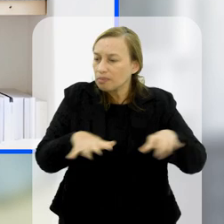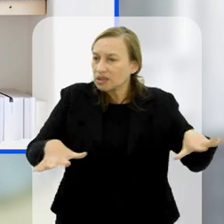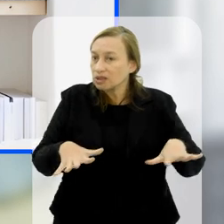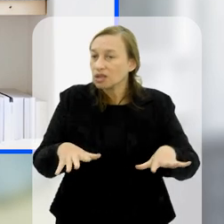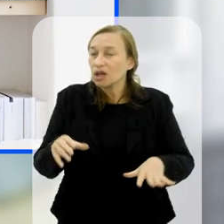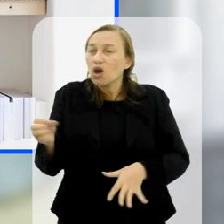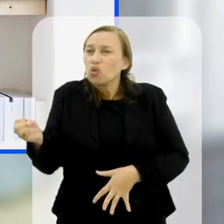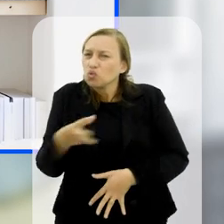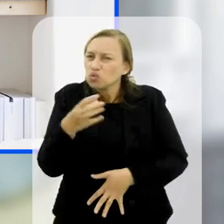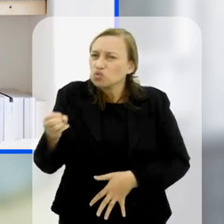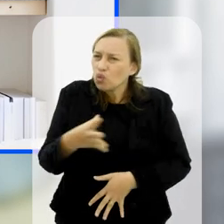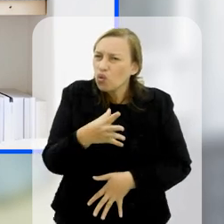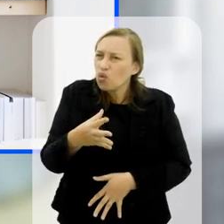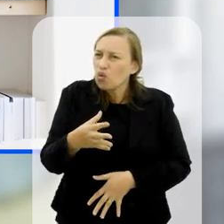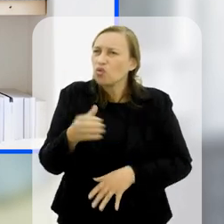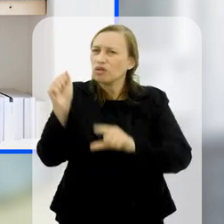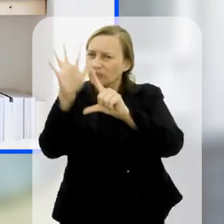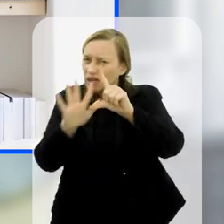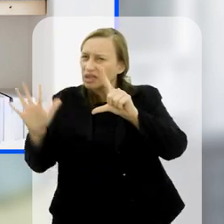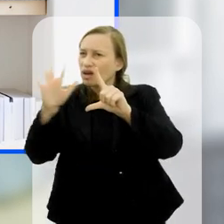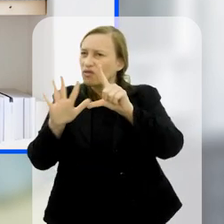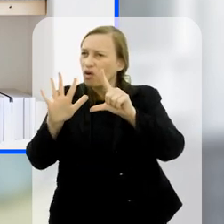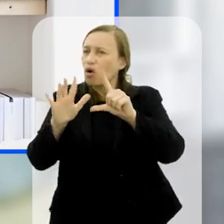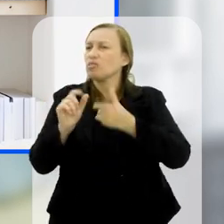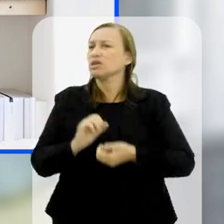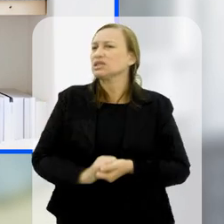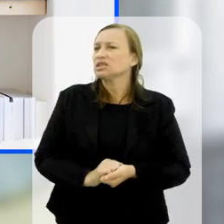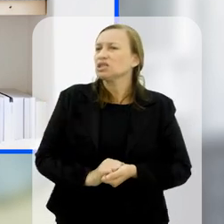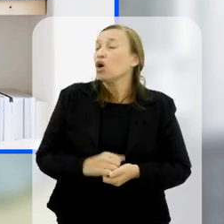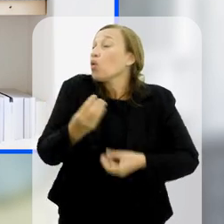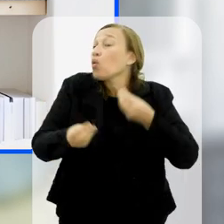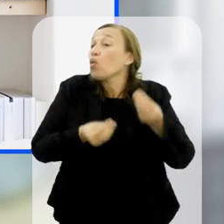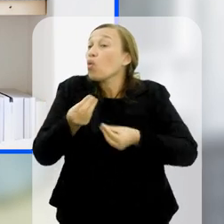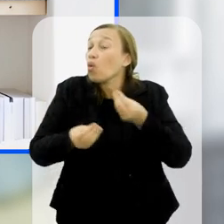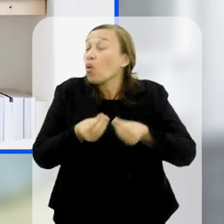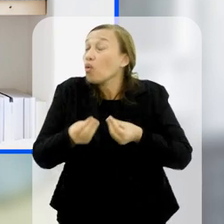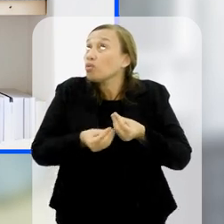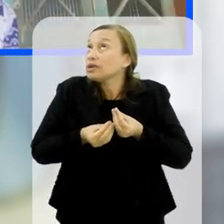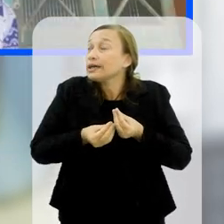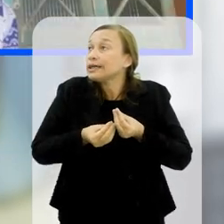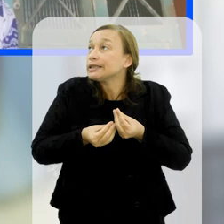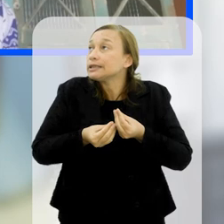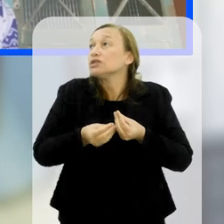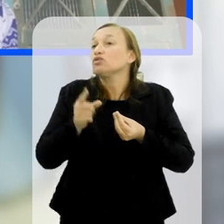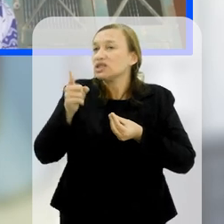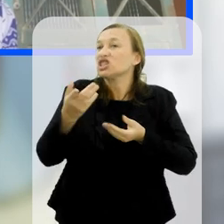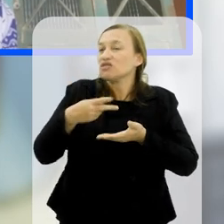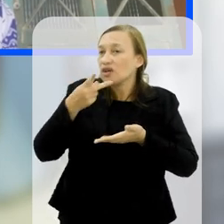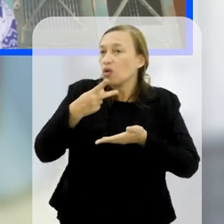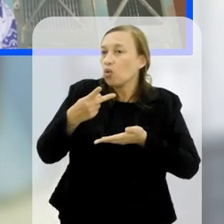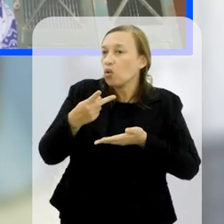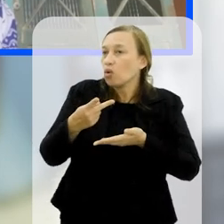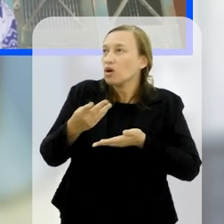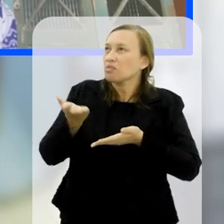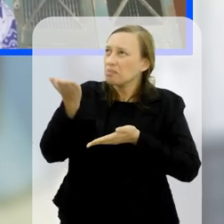um projeto recente, vamos dizer assim, né? Como que tá, apesar de ele já existir, né? Como você